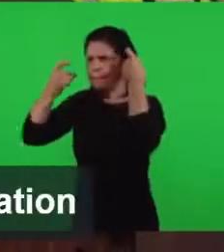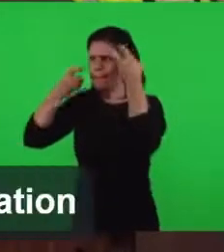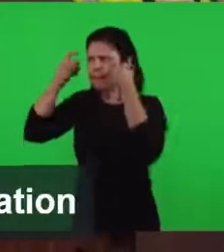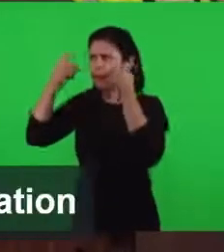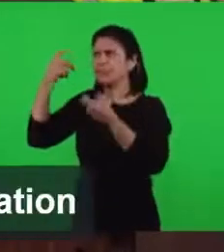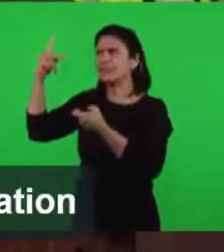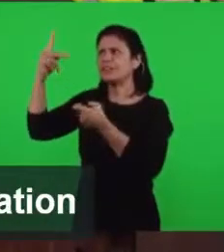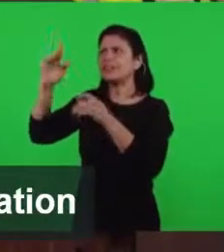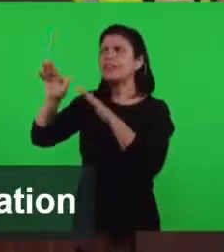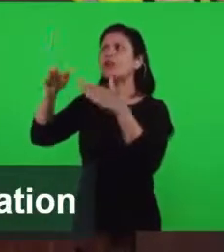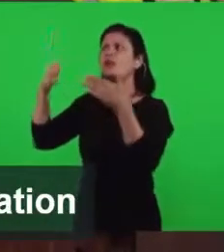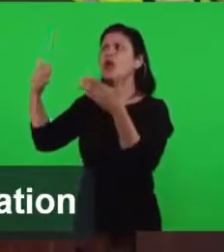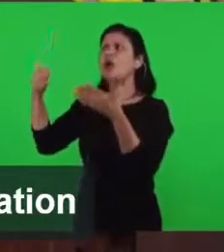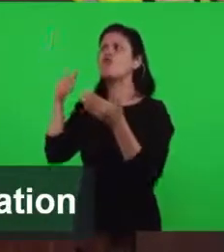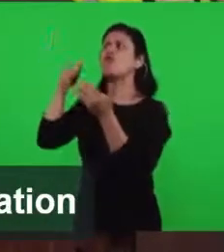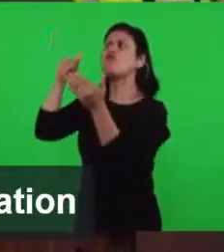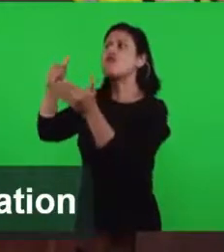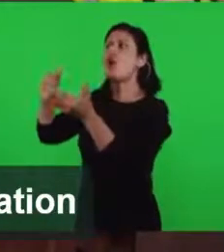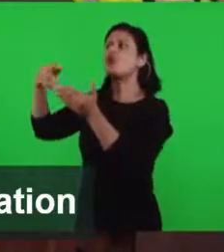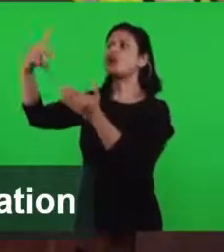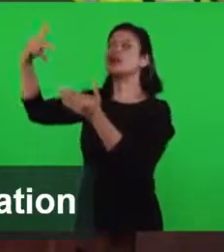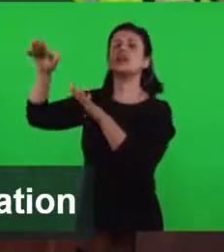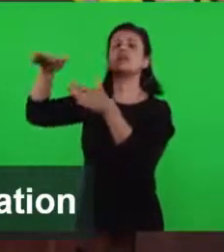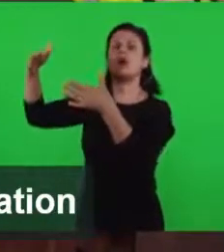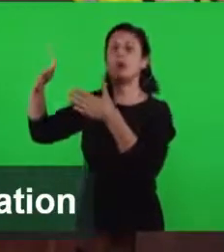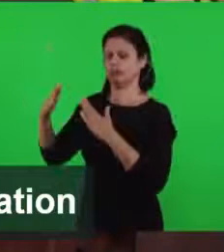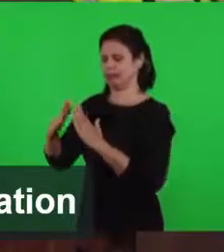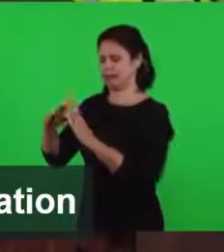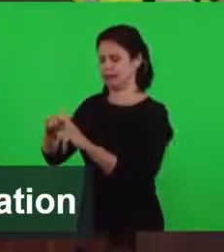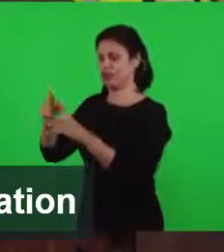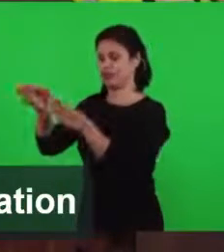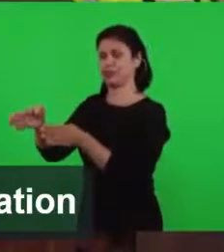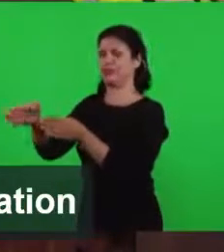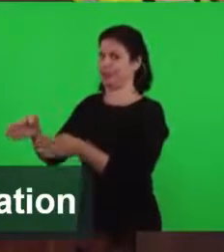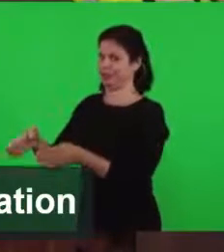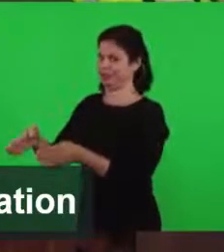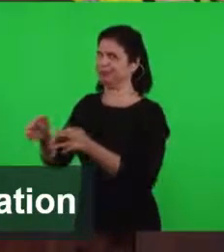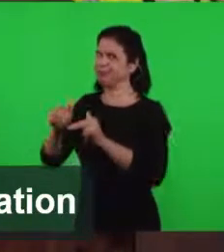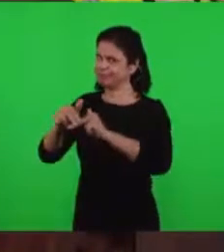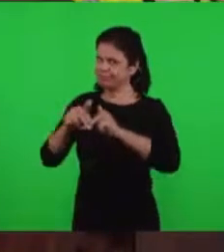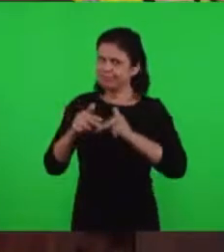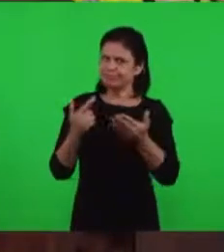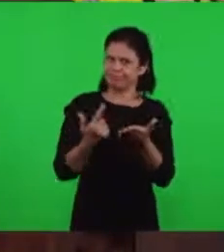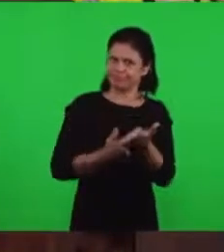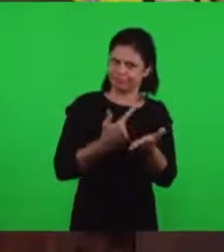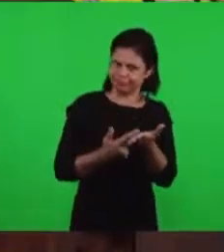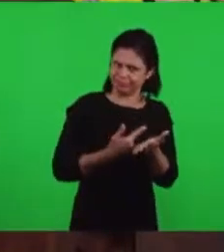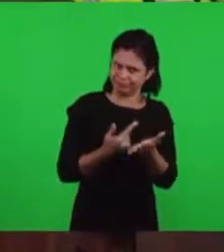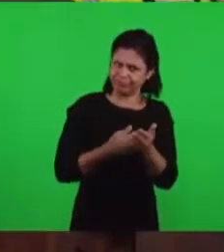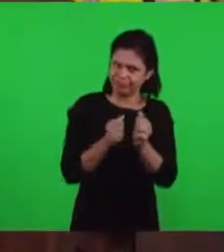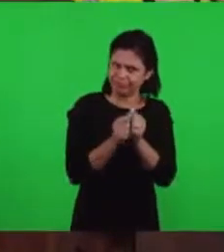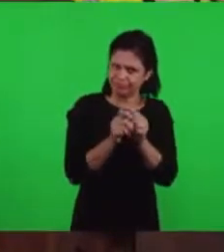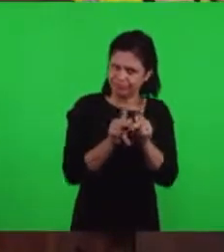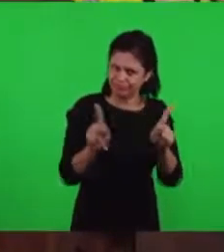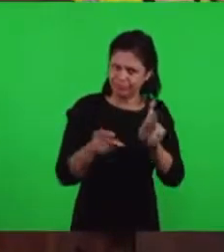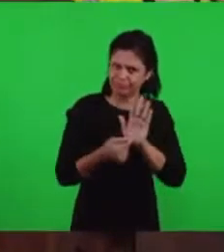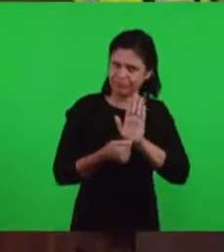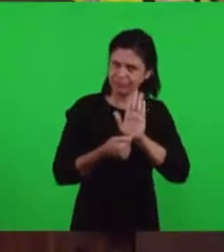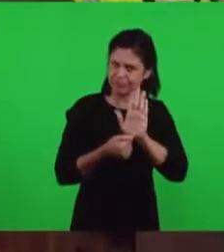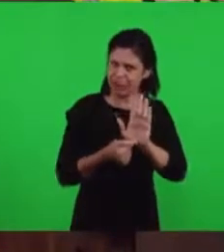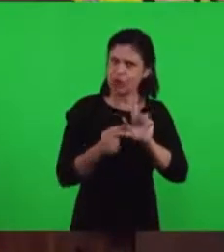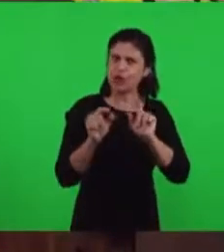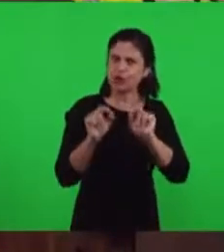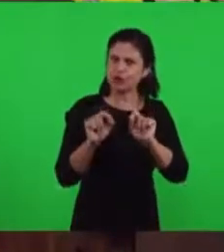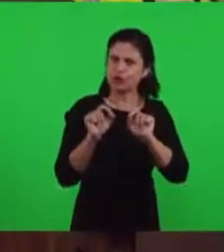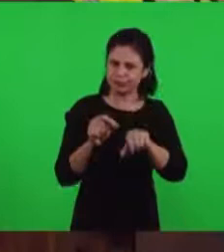da igreja e por isso o livro voltado para um tempo